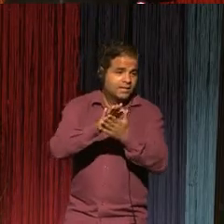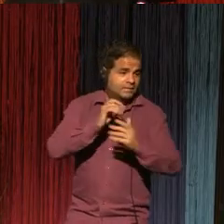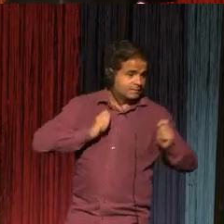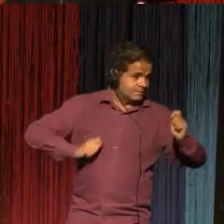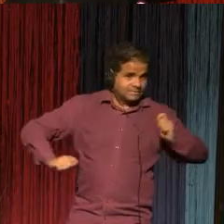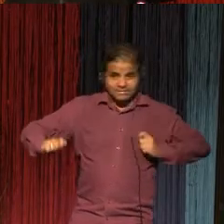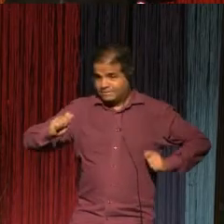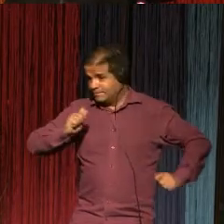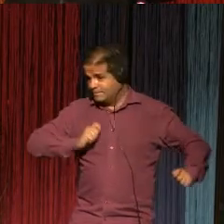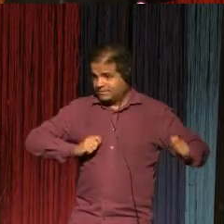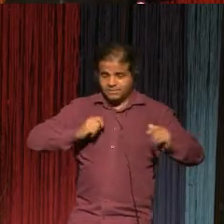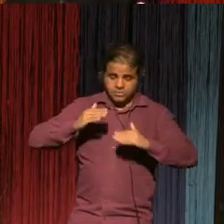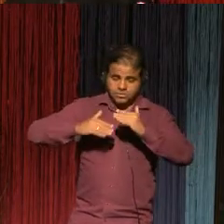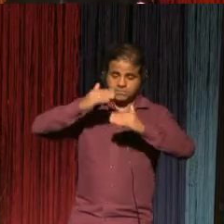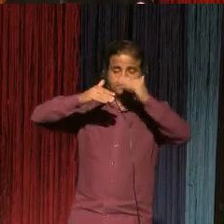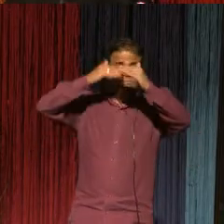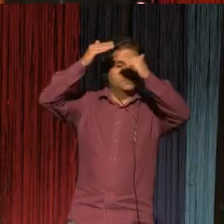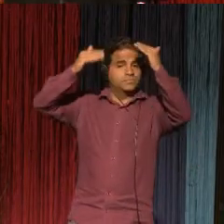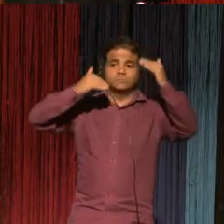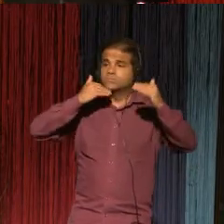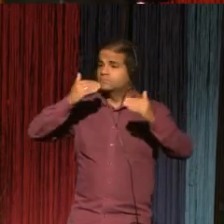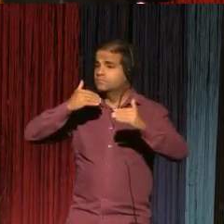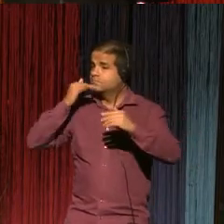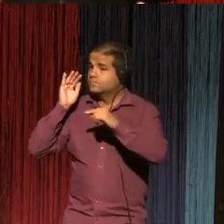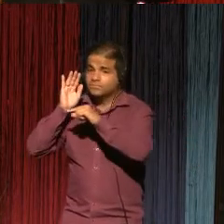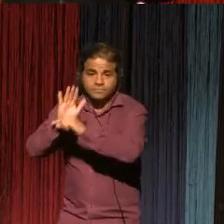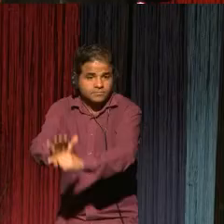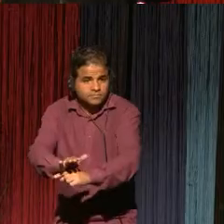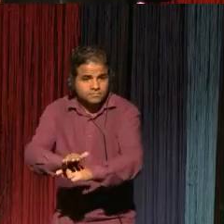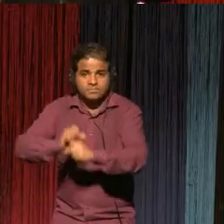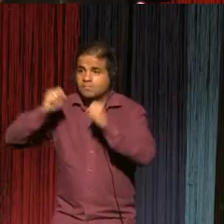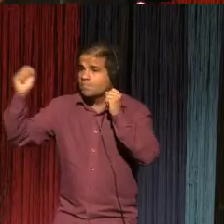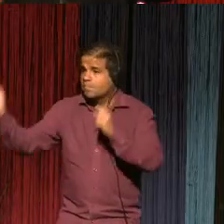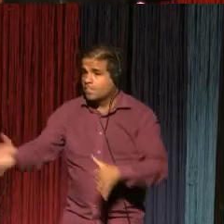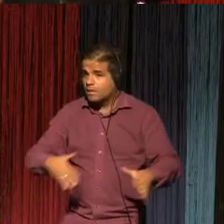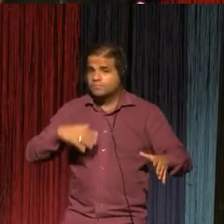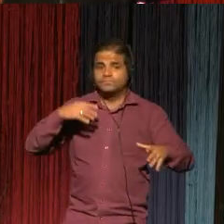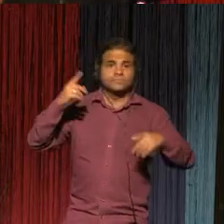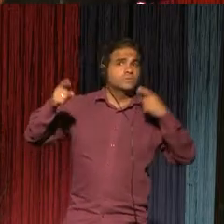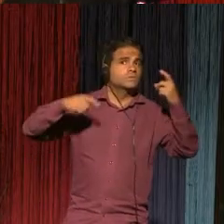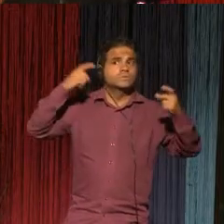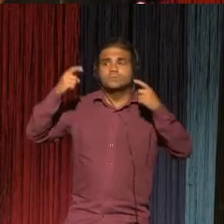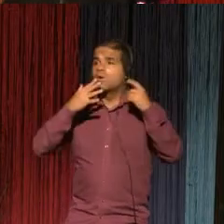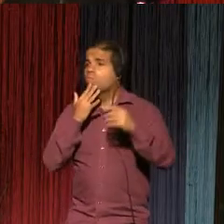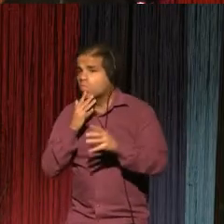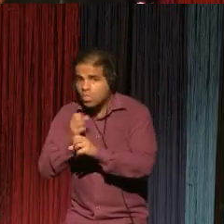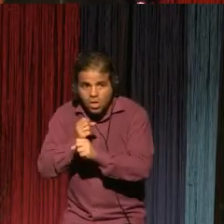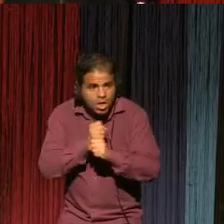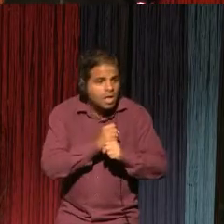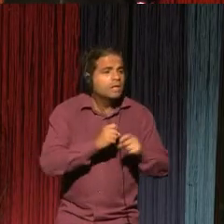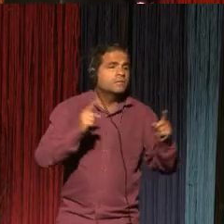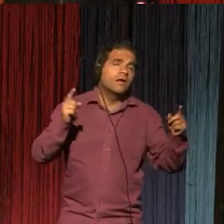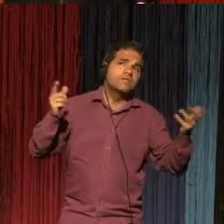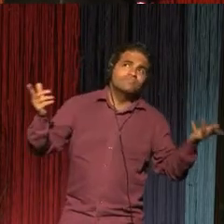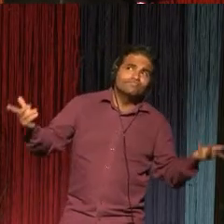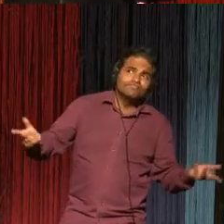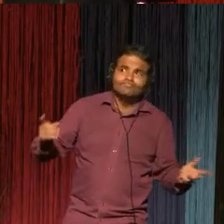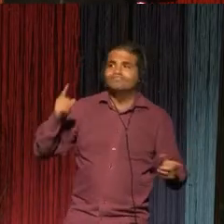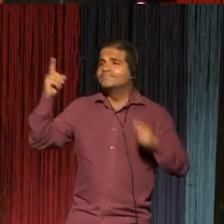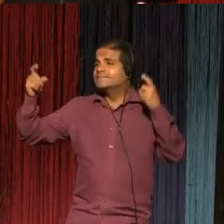A ansiedade de desempenho também não ajuda. É produtivo se preocupar com nota? É produtivo